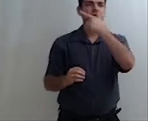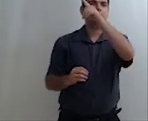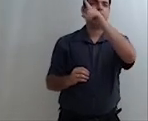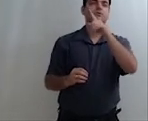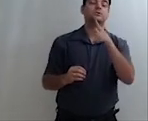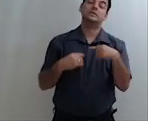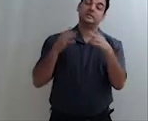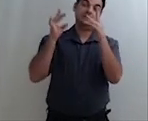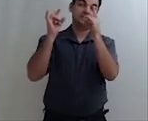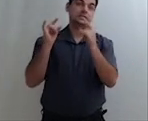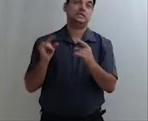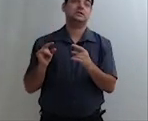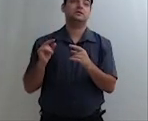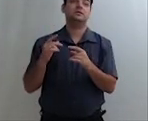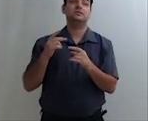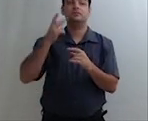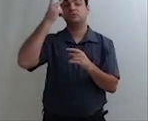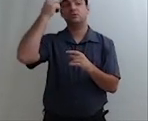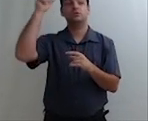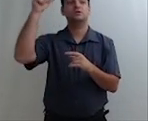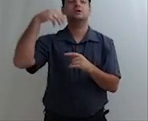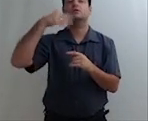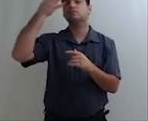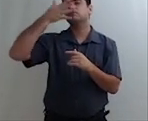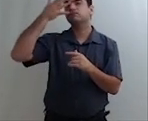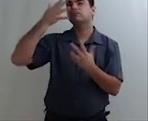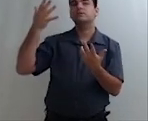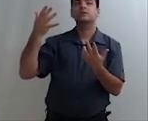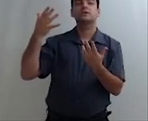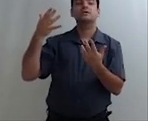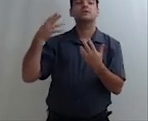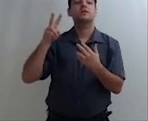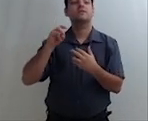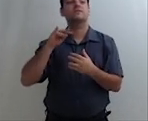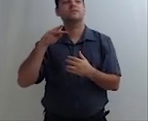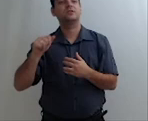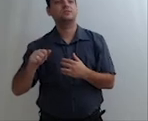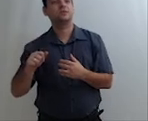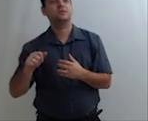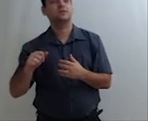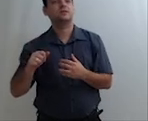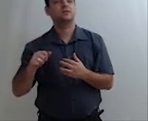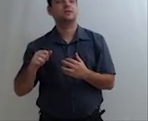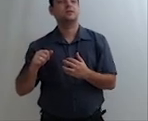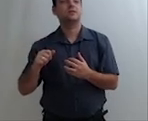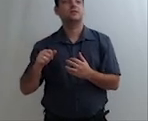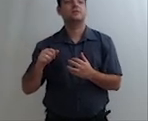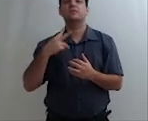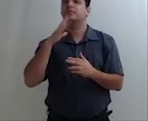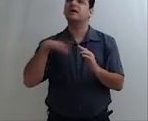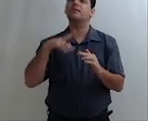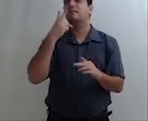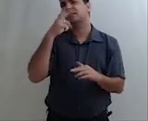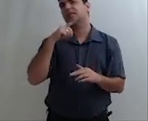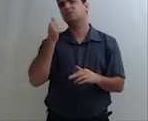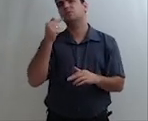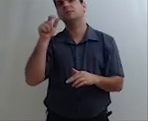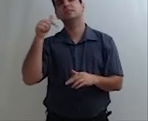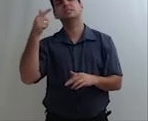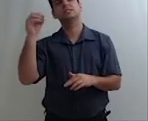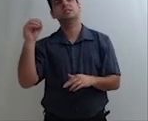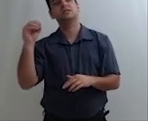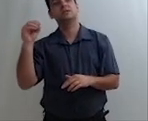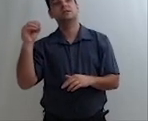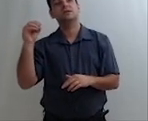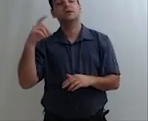descrição muito superficial feita pela pelas vítimas diziam ter ele o mé de 70 coloca uma